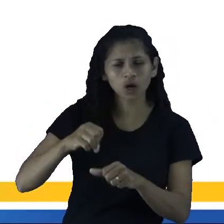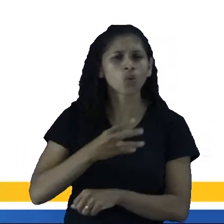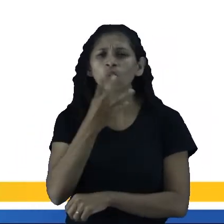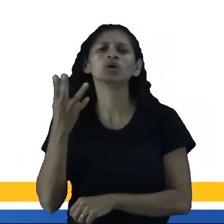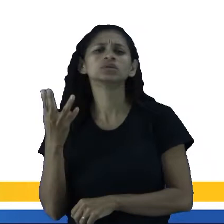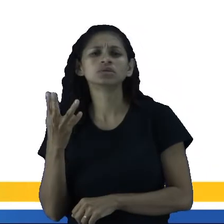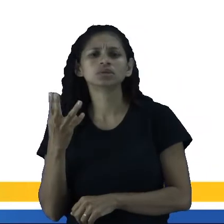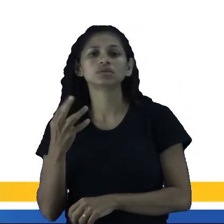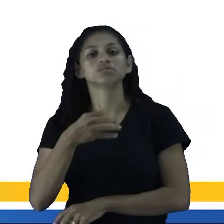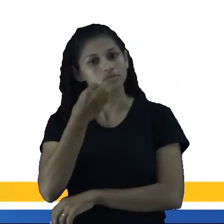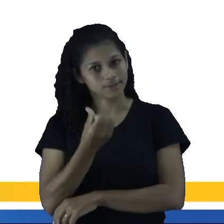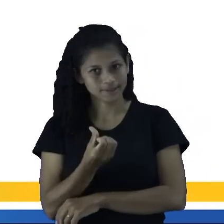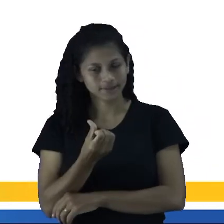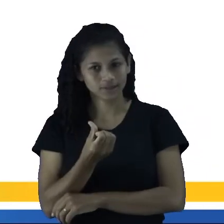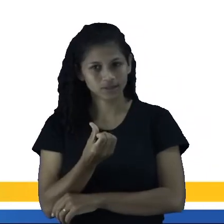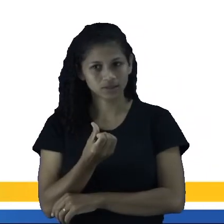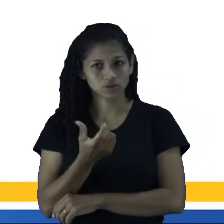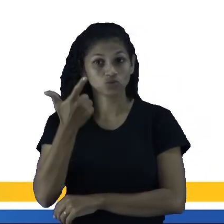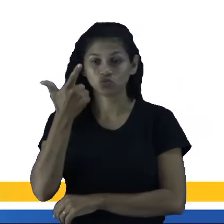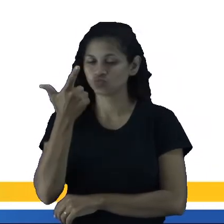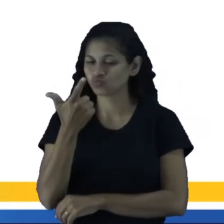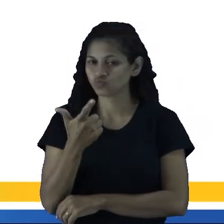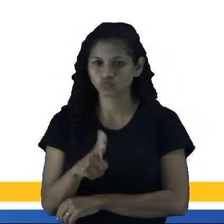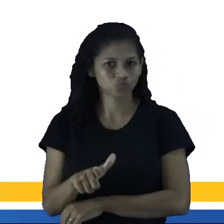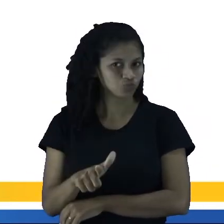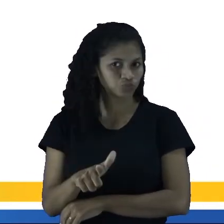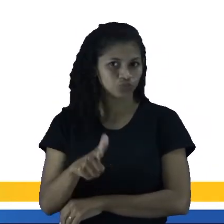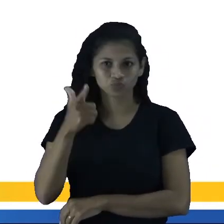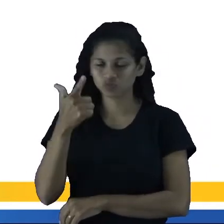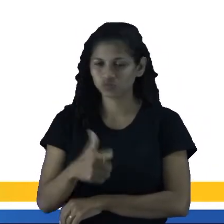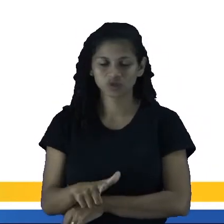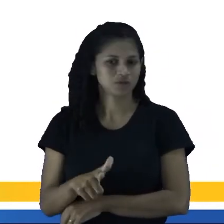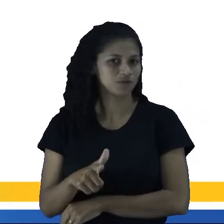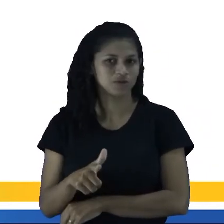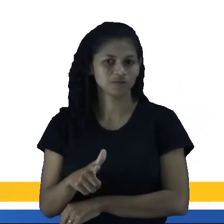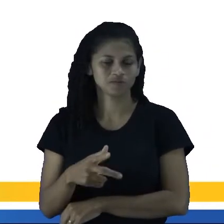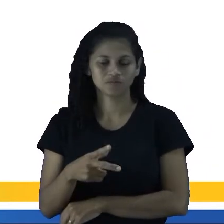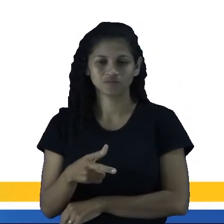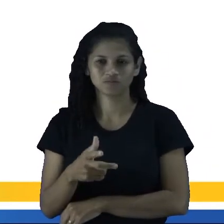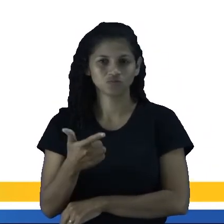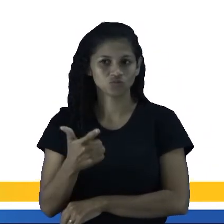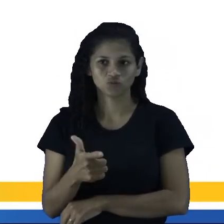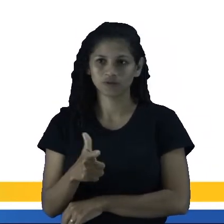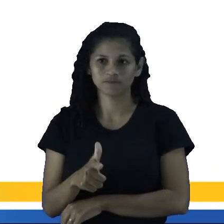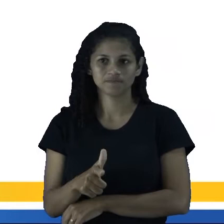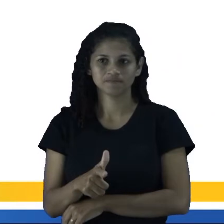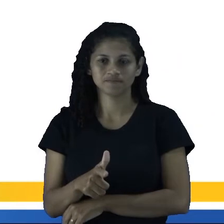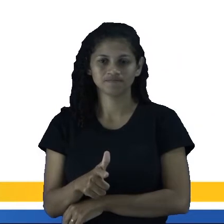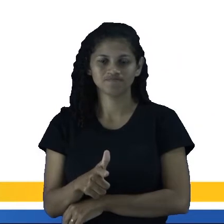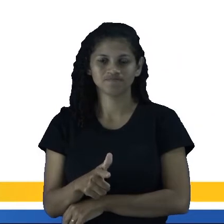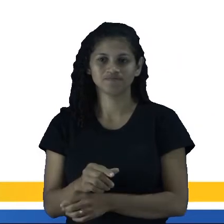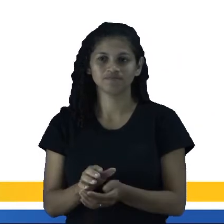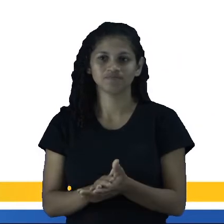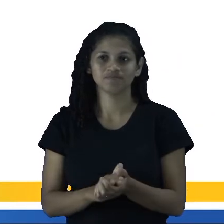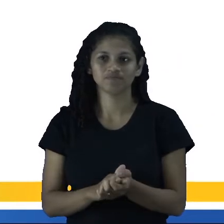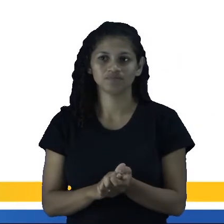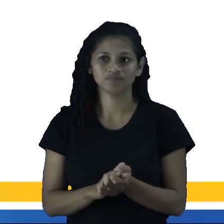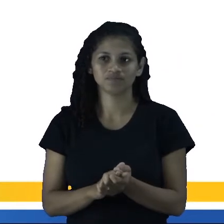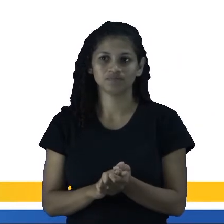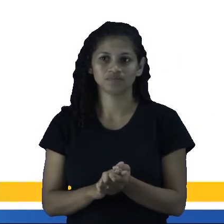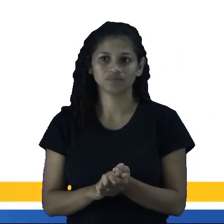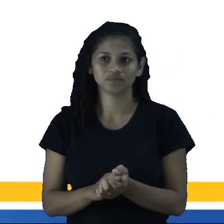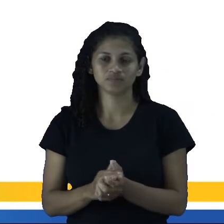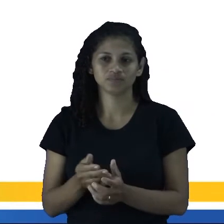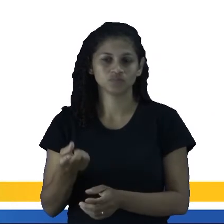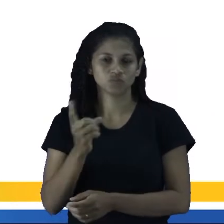vezes? 6. Não tem repetição porque um amigo não pode sentar em 2 lugares ao mesmo tempo. É só você fazer P de 6,